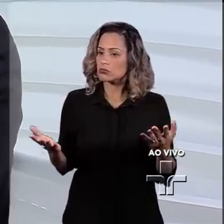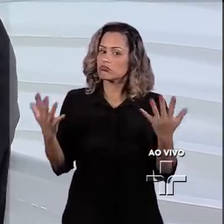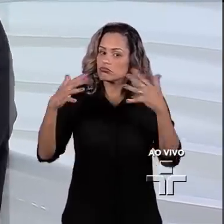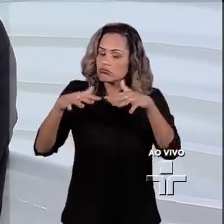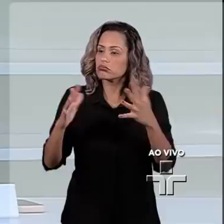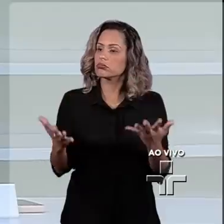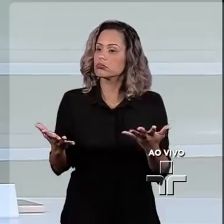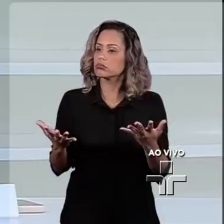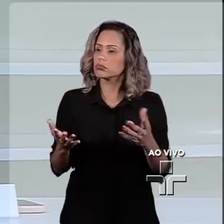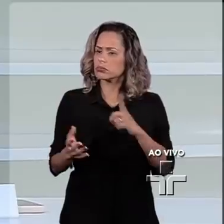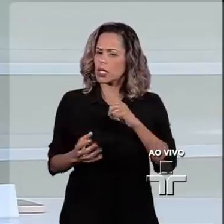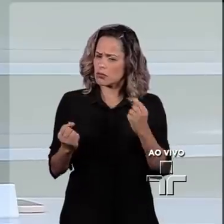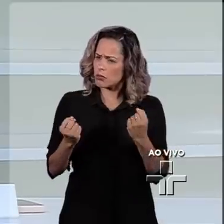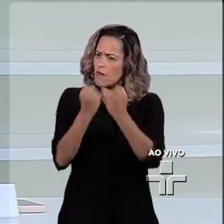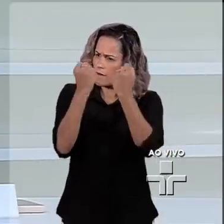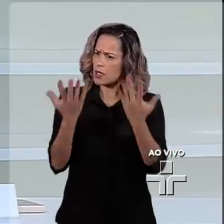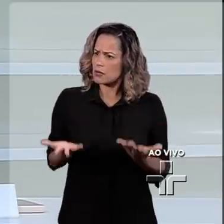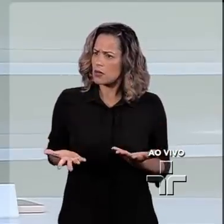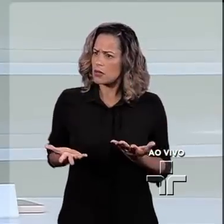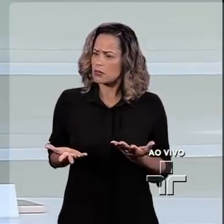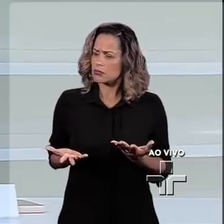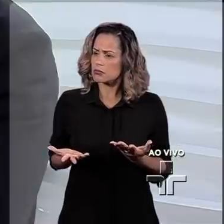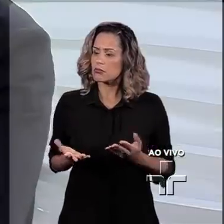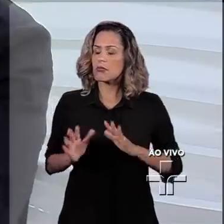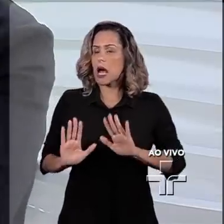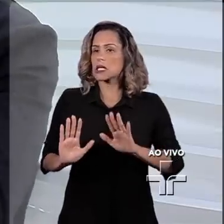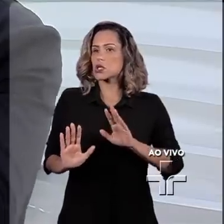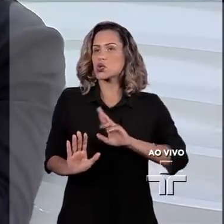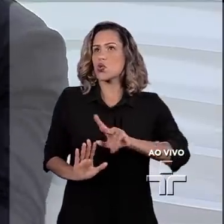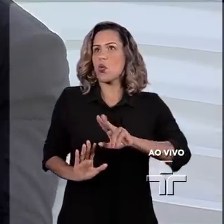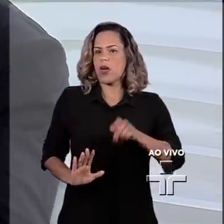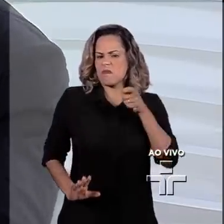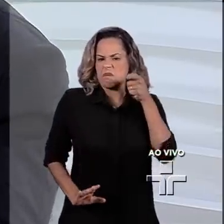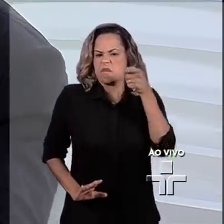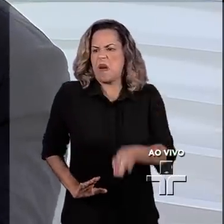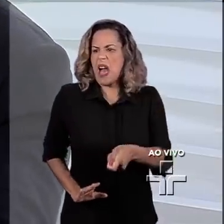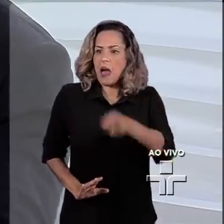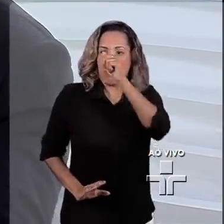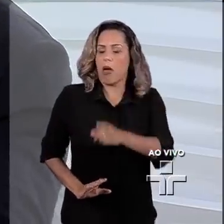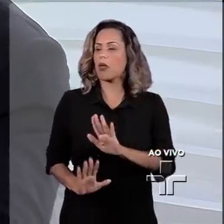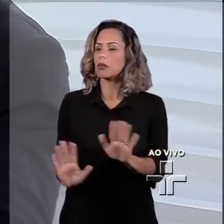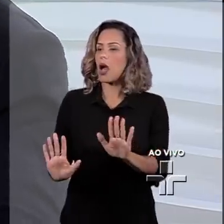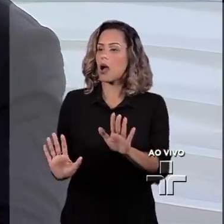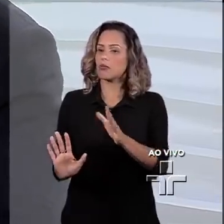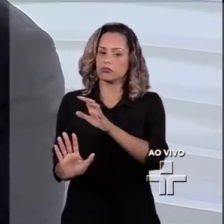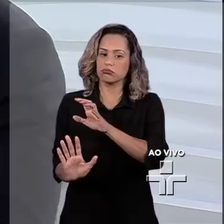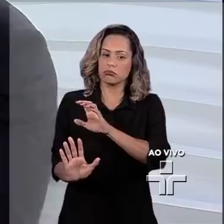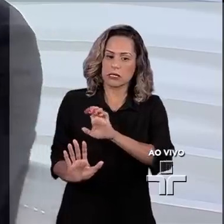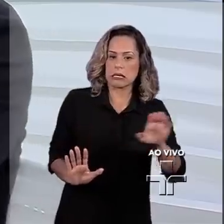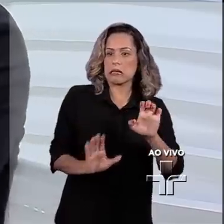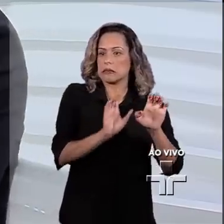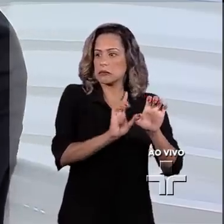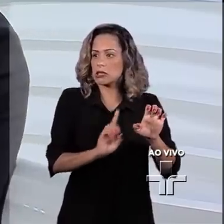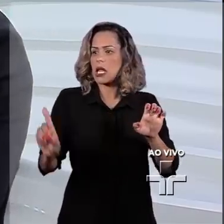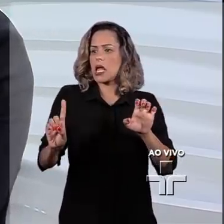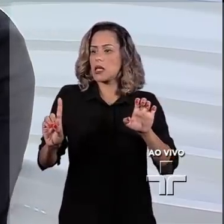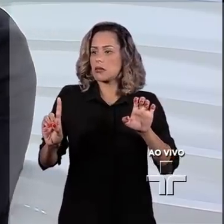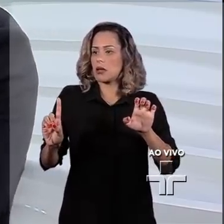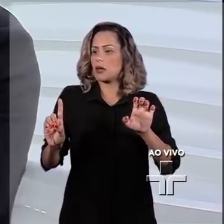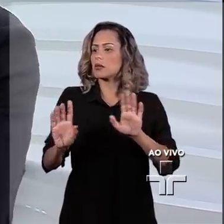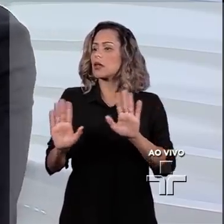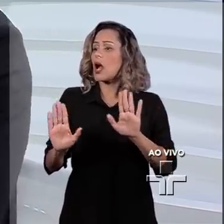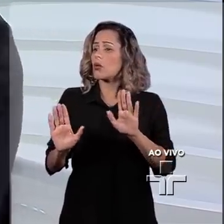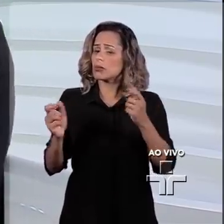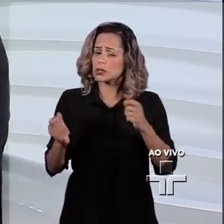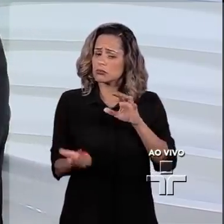intransigente. Isso não precisa radicalizar, você não precisa ir para a extrema esquerda ou extrema direita para se assumir como de